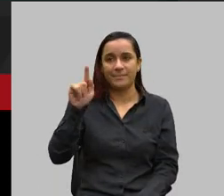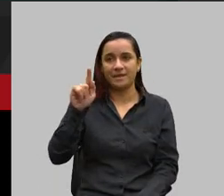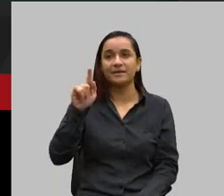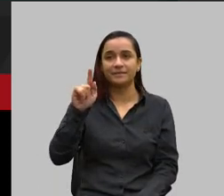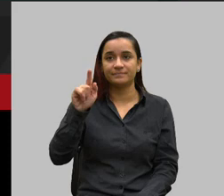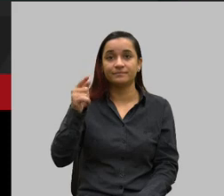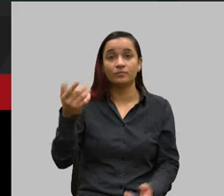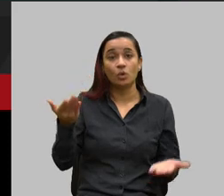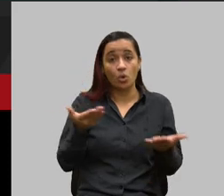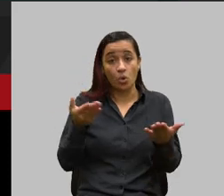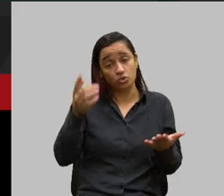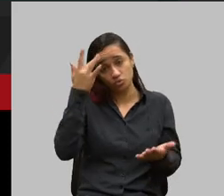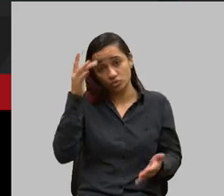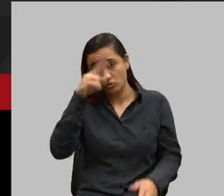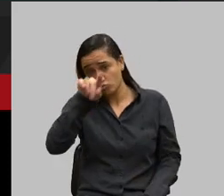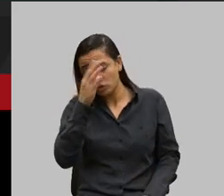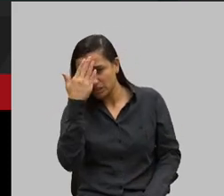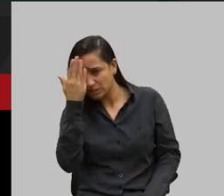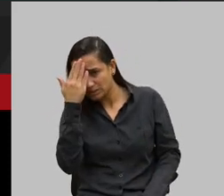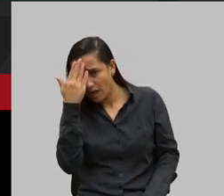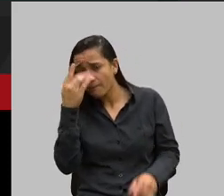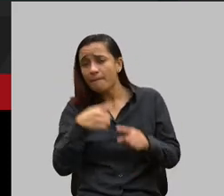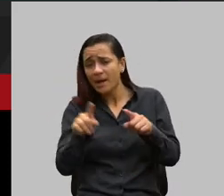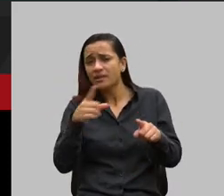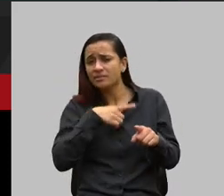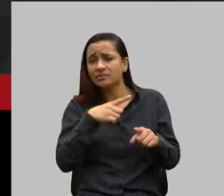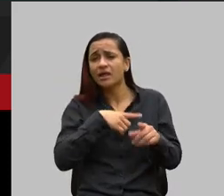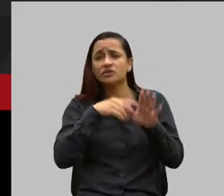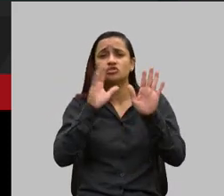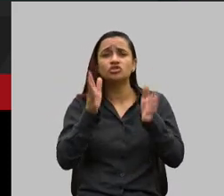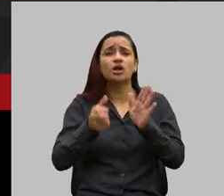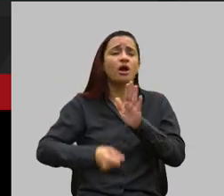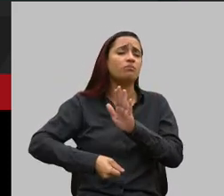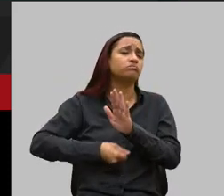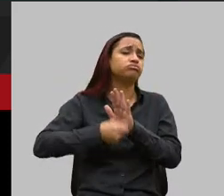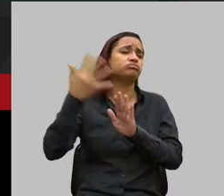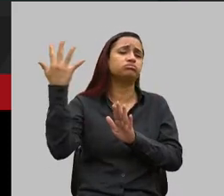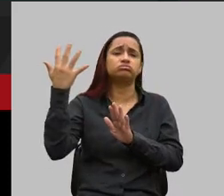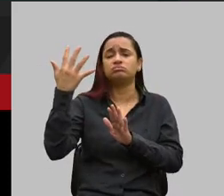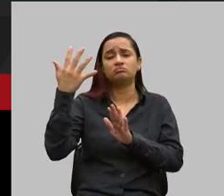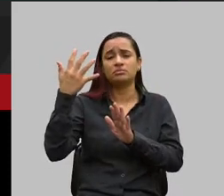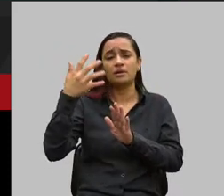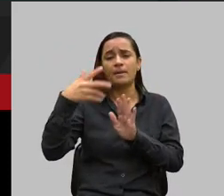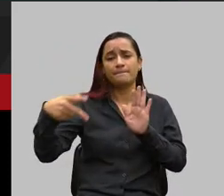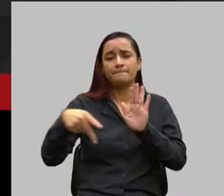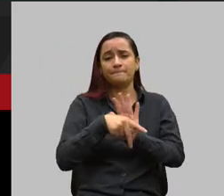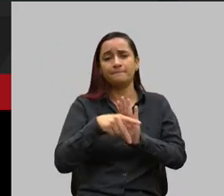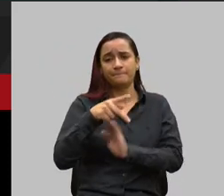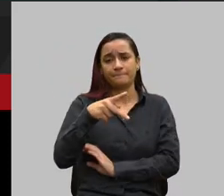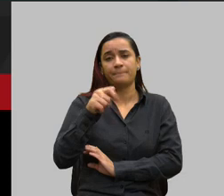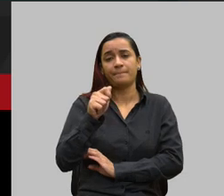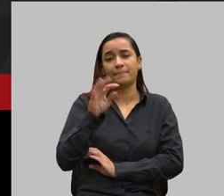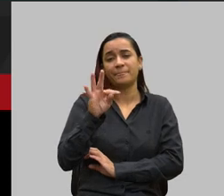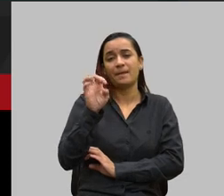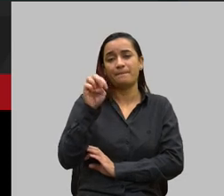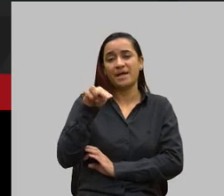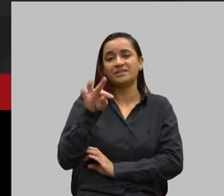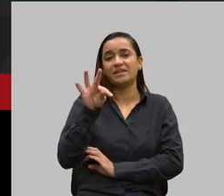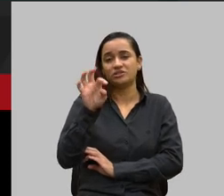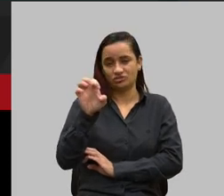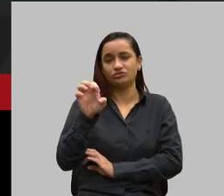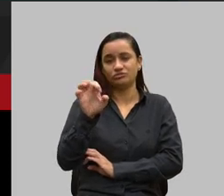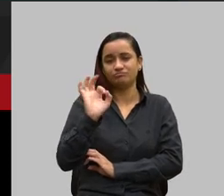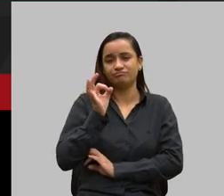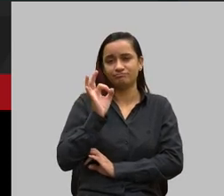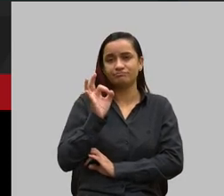para quem não sabe nós temos aí milhares de patentes e Patentes que estão aí aguardando